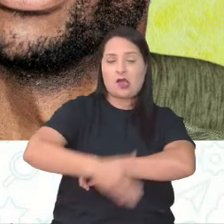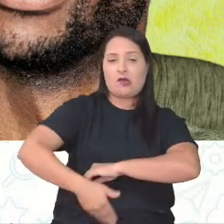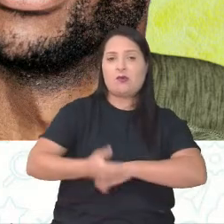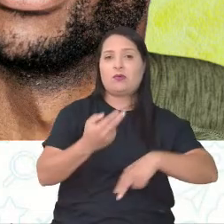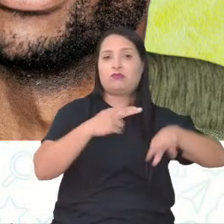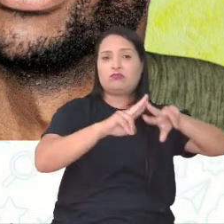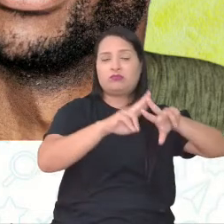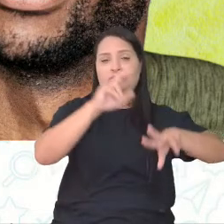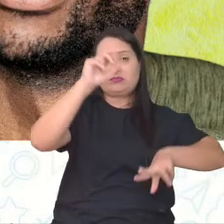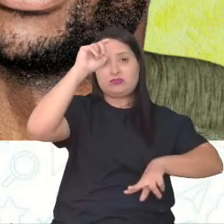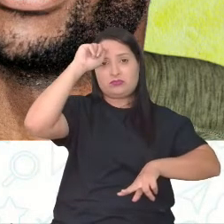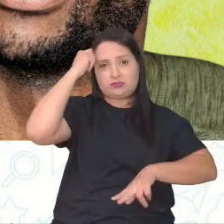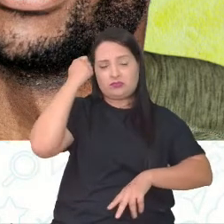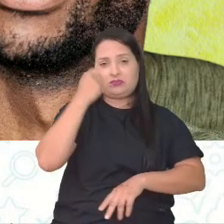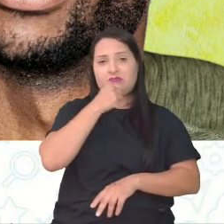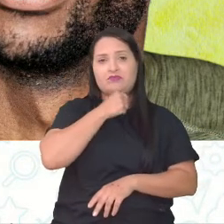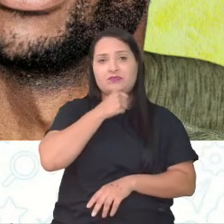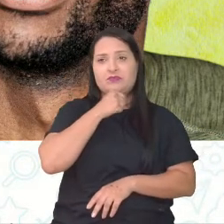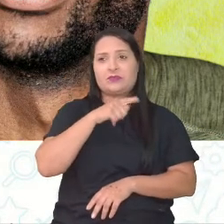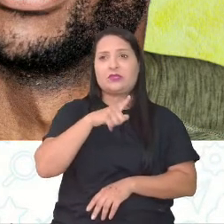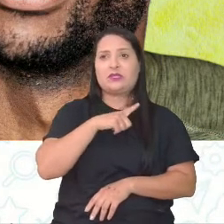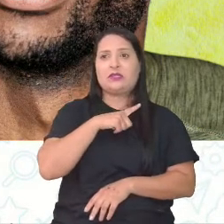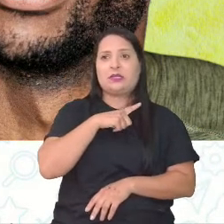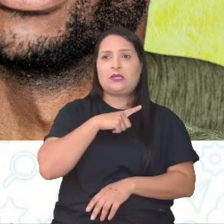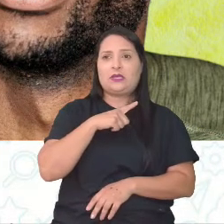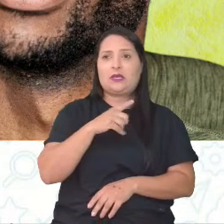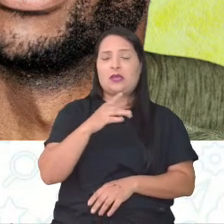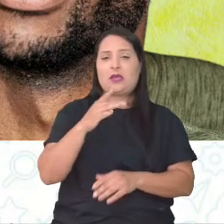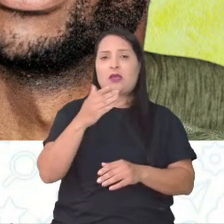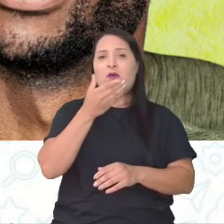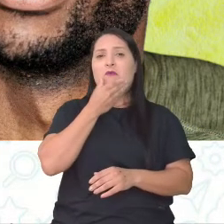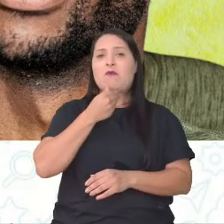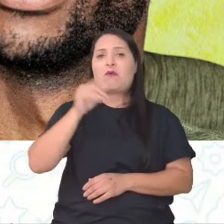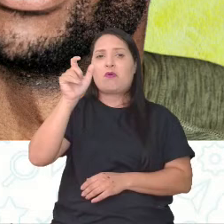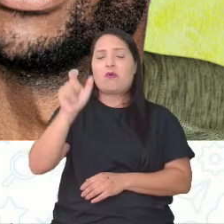Velha residiu Rufino José Maria,